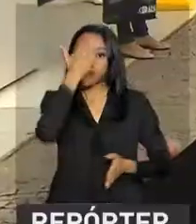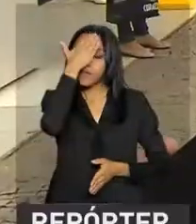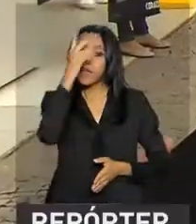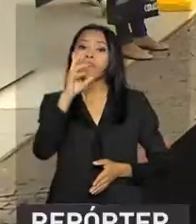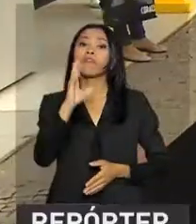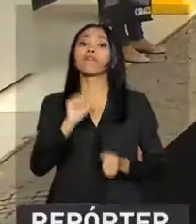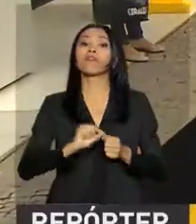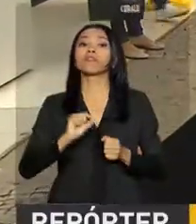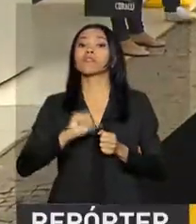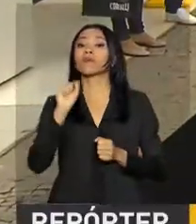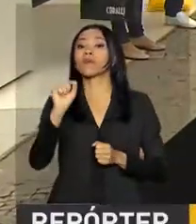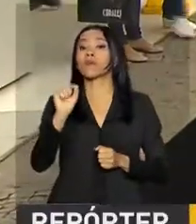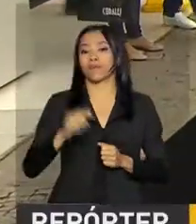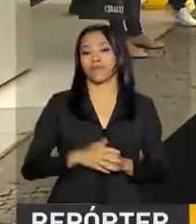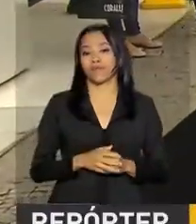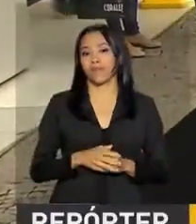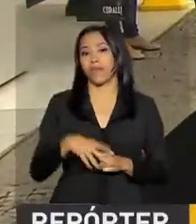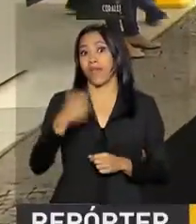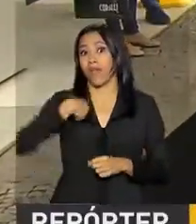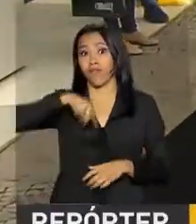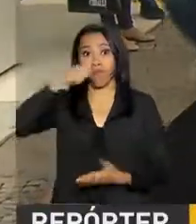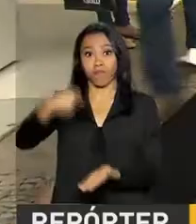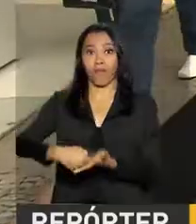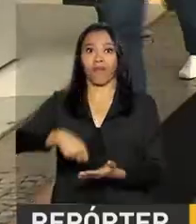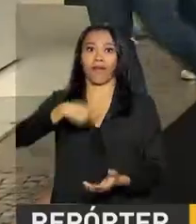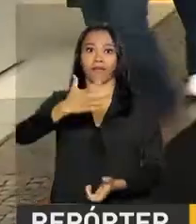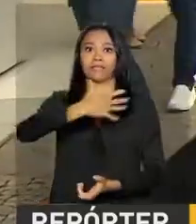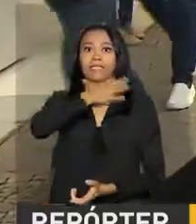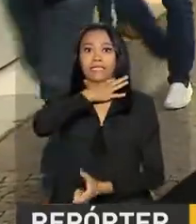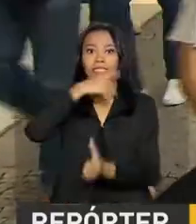assim sem dúvida pagar as dívidas